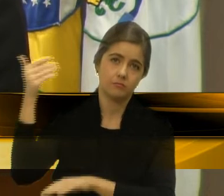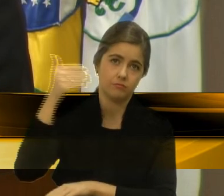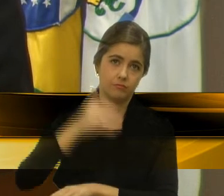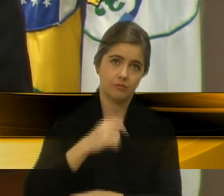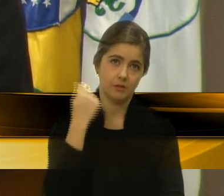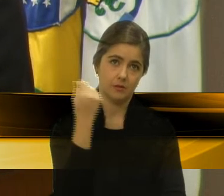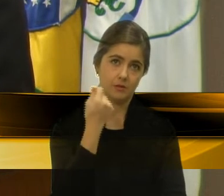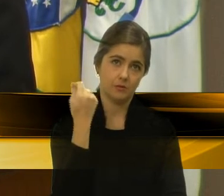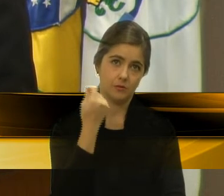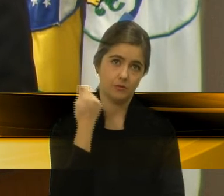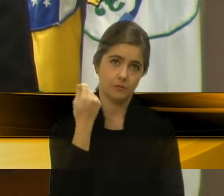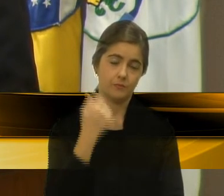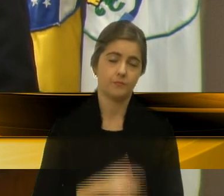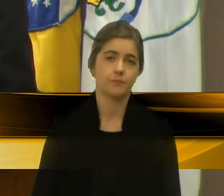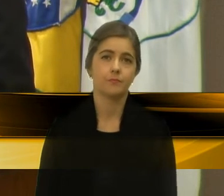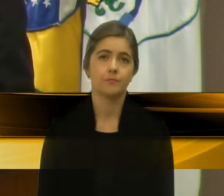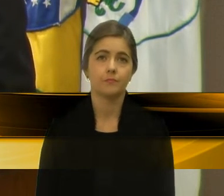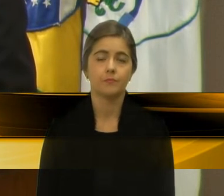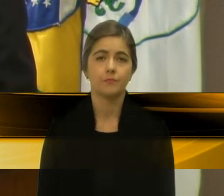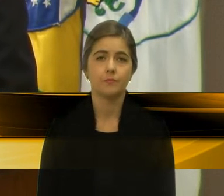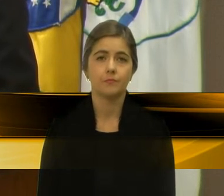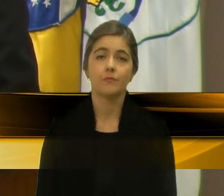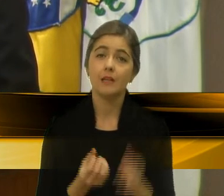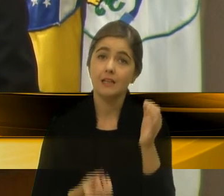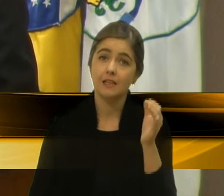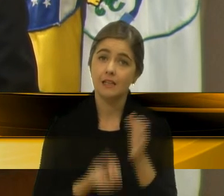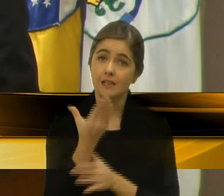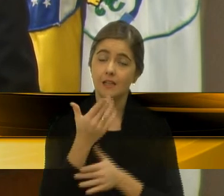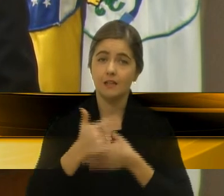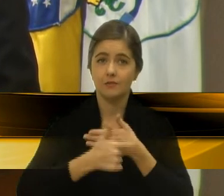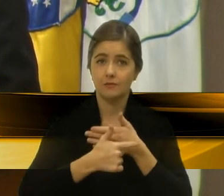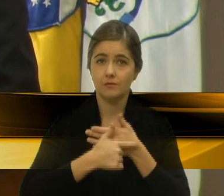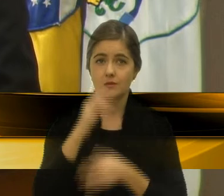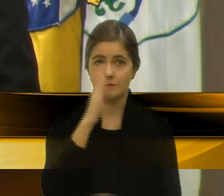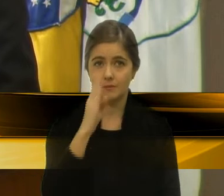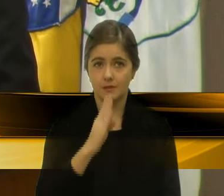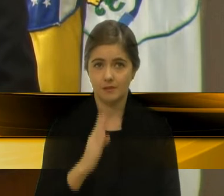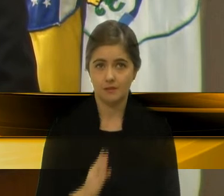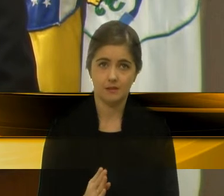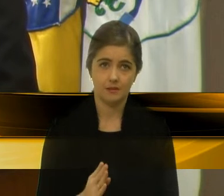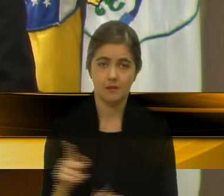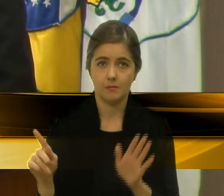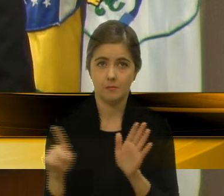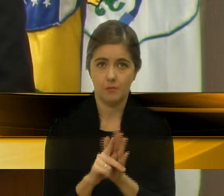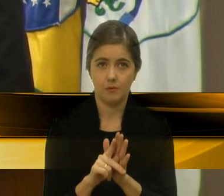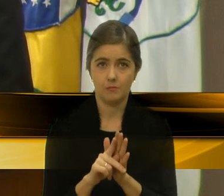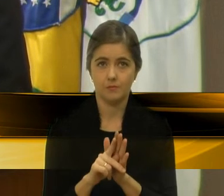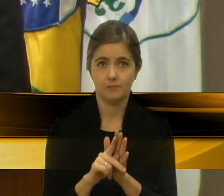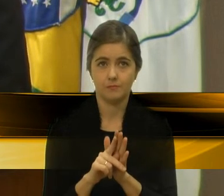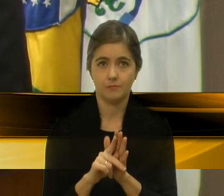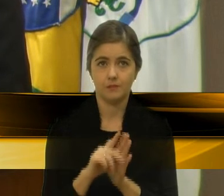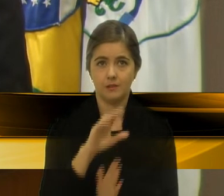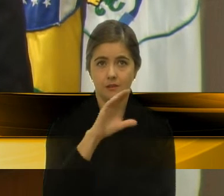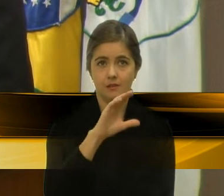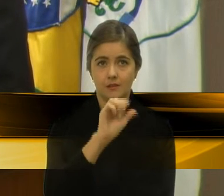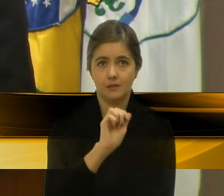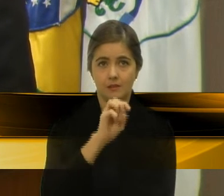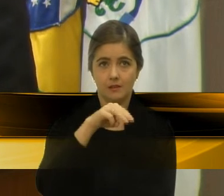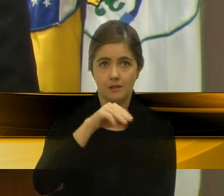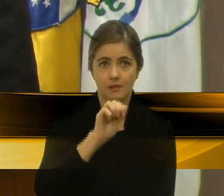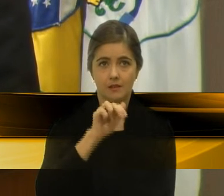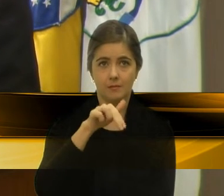Sul, com a missão de criar uma função brasileira da Ordem dos Camandulenses, conhecida também